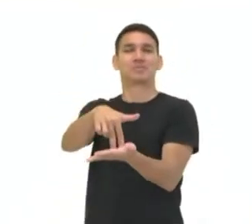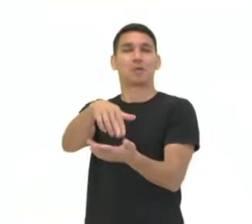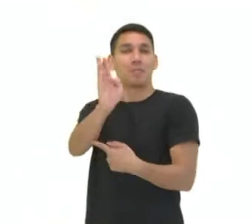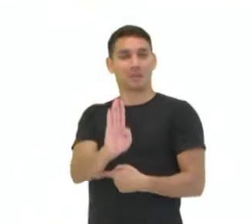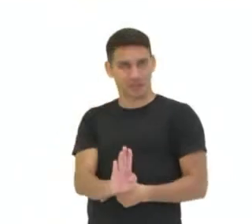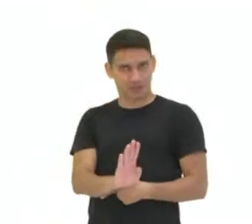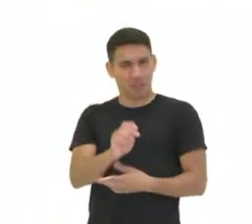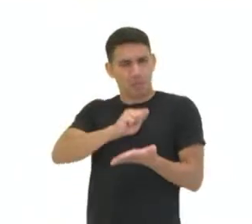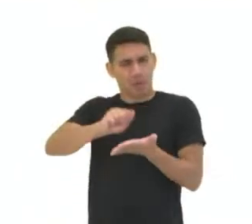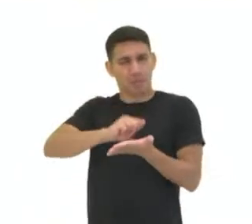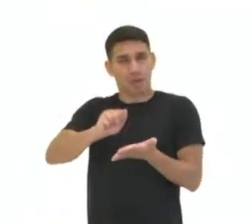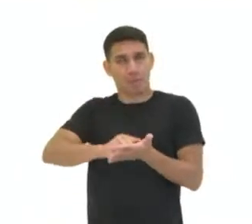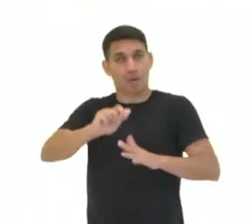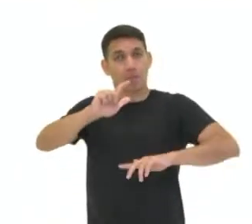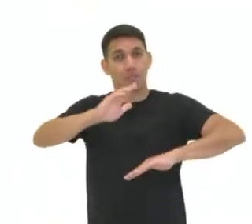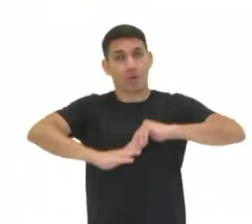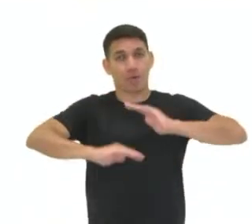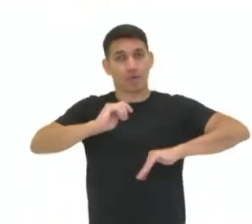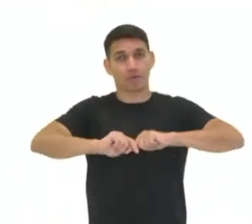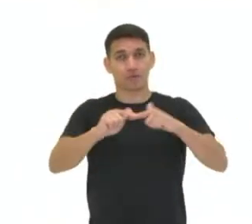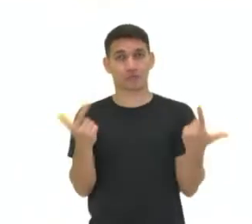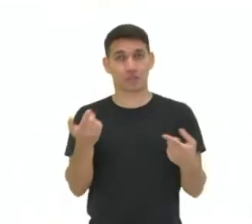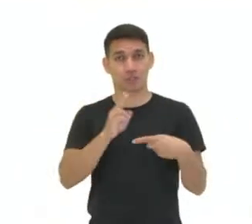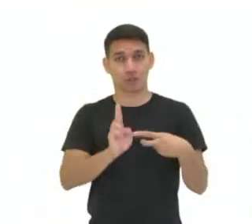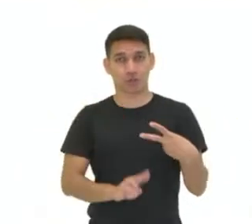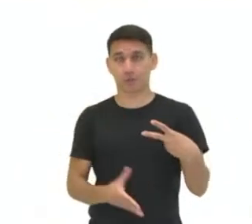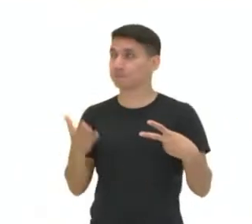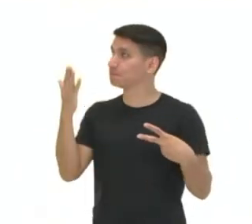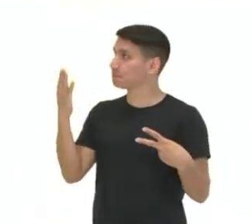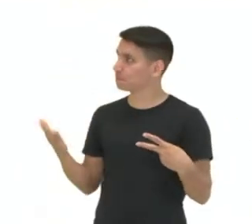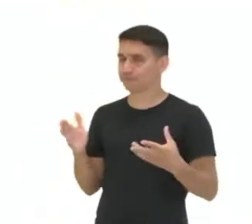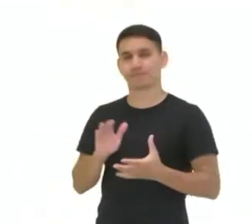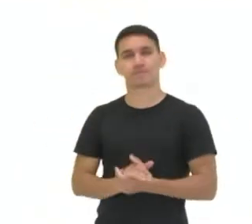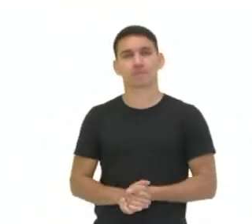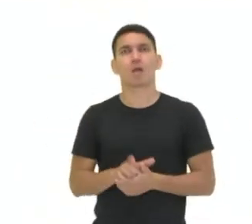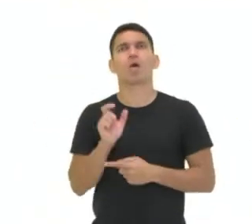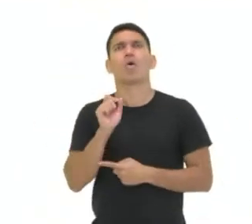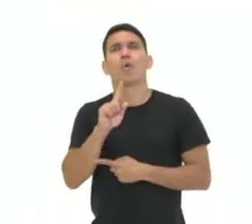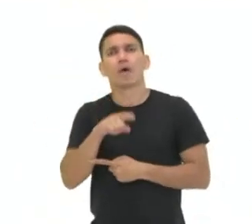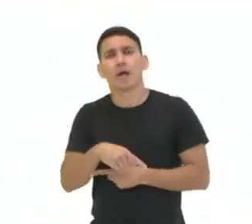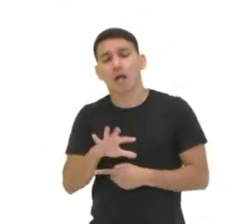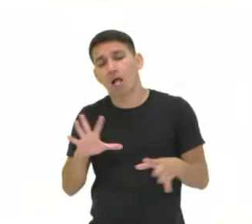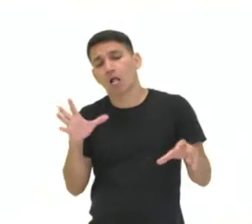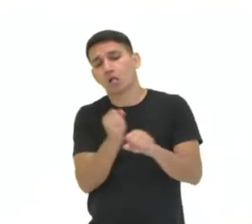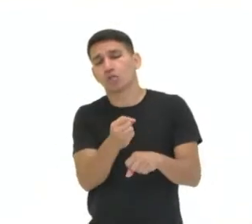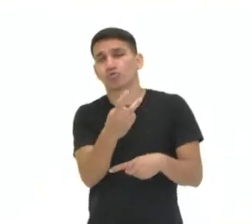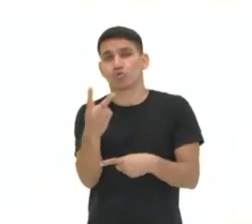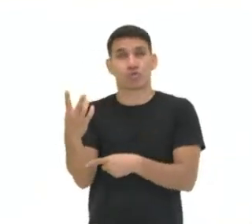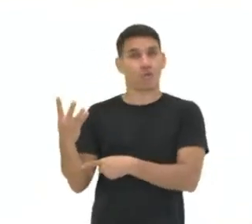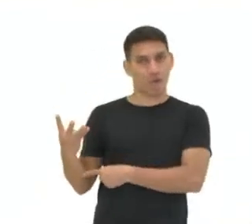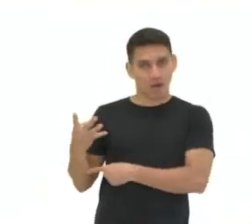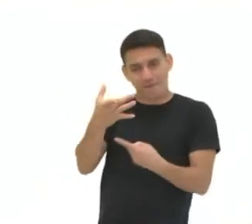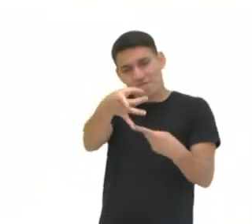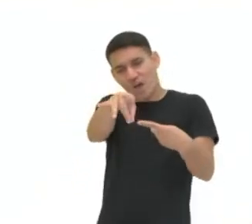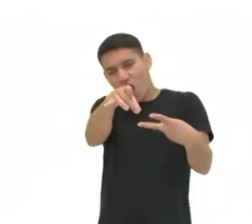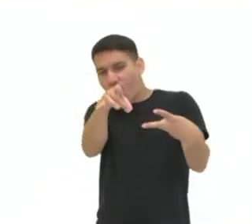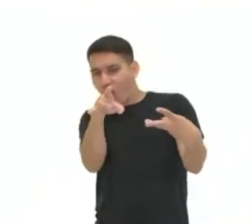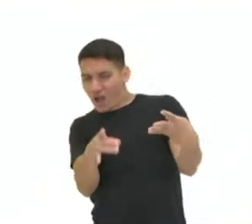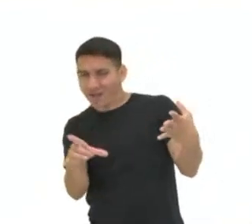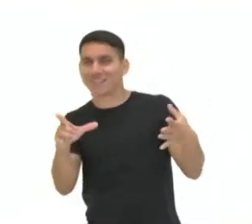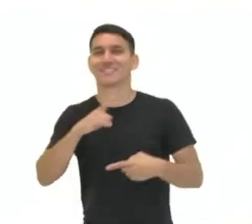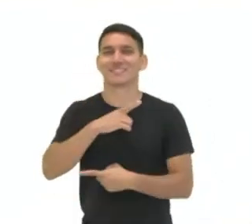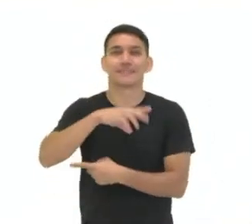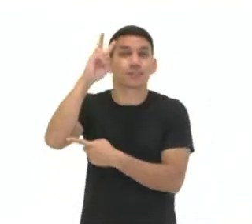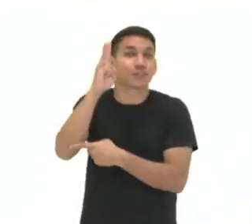jornalistas William Correa e Ricardo Taira. São 224 páginas recheadas de